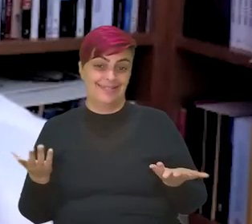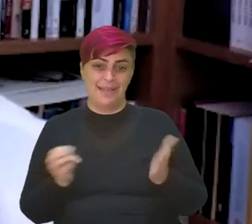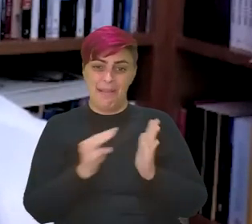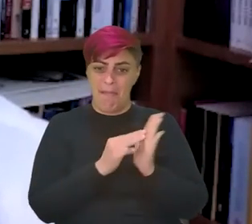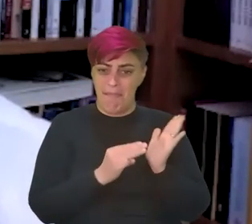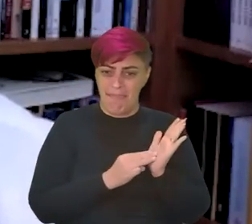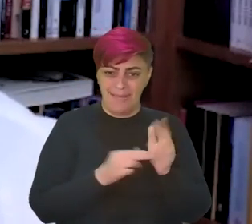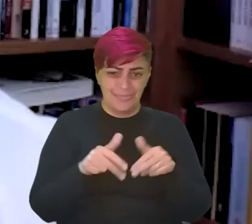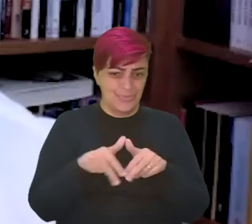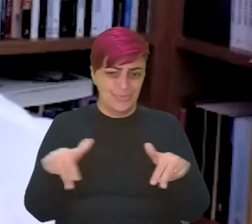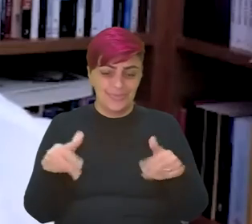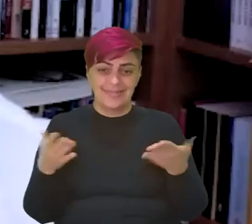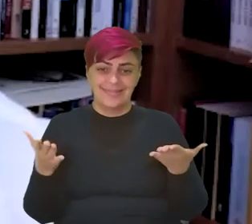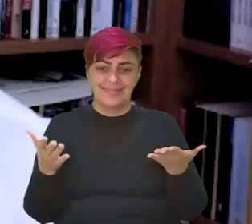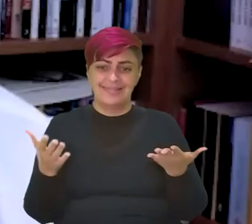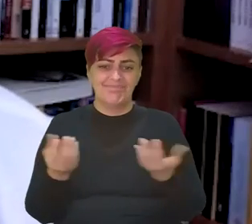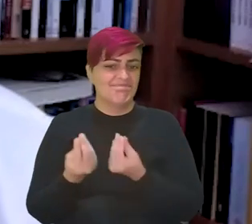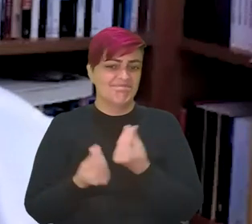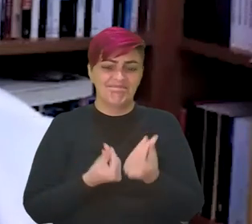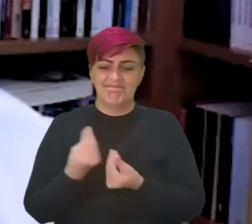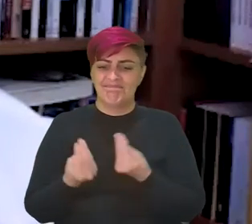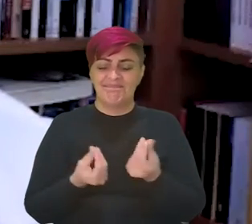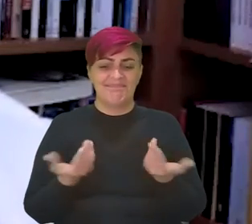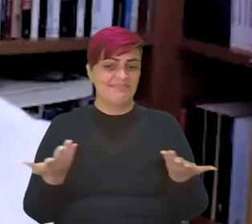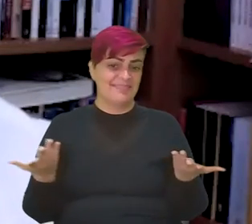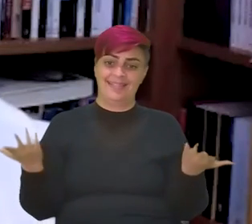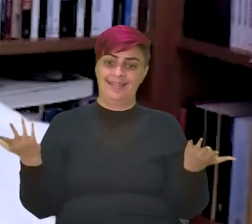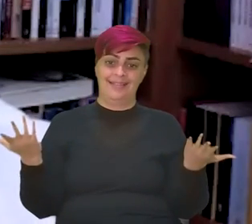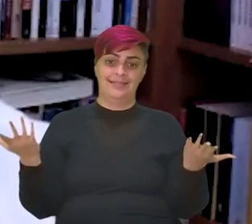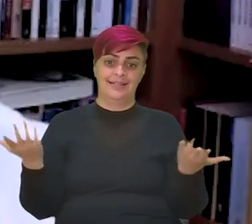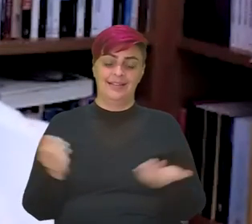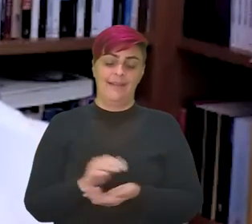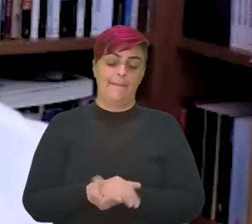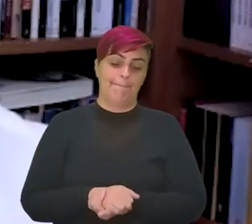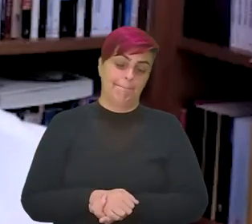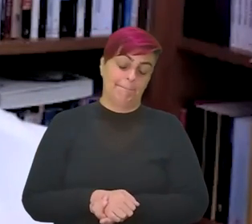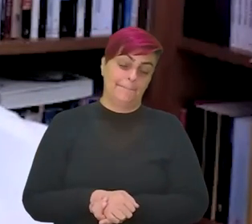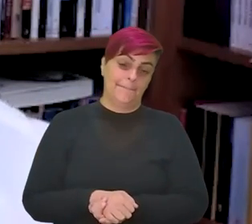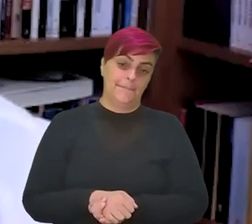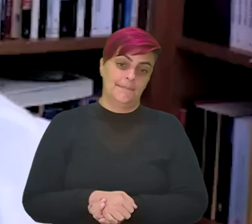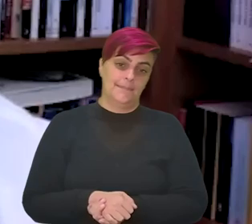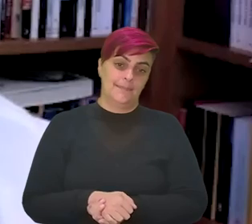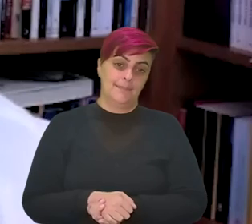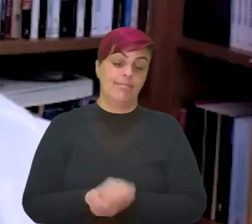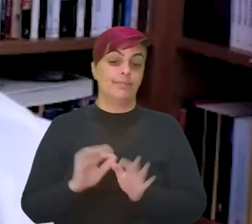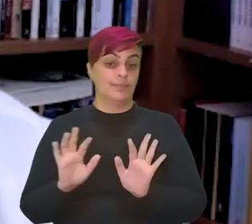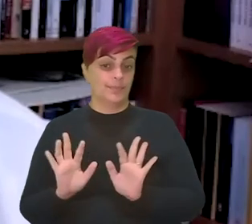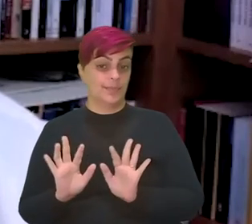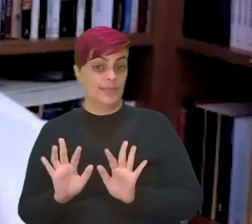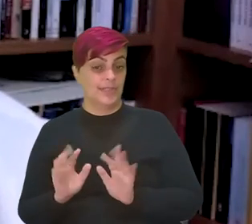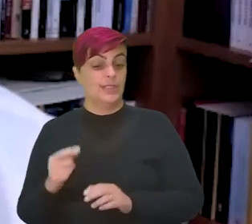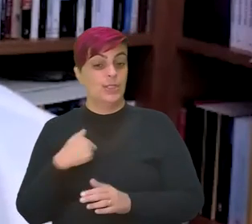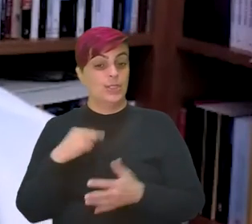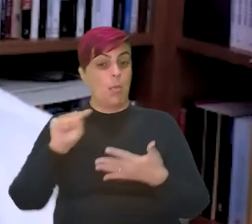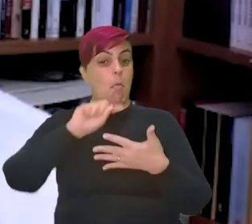que... Método etnográfico. Era tão vago que não precisava dizer mais nada. Né? E